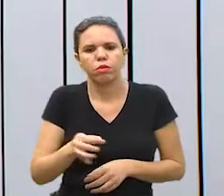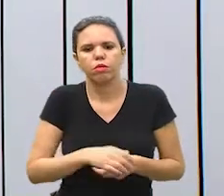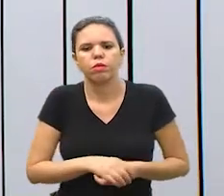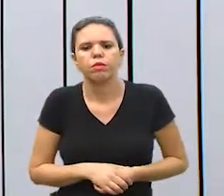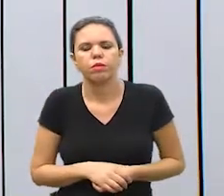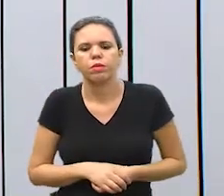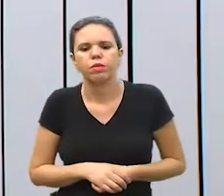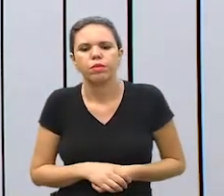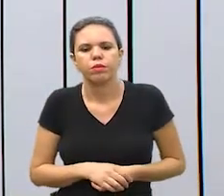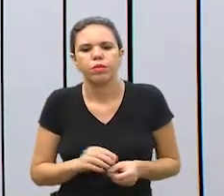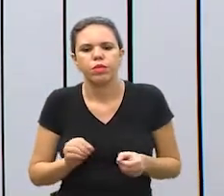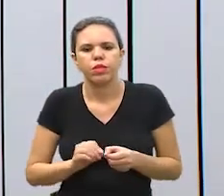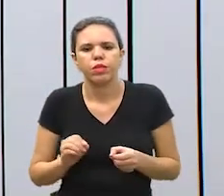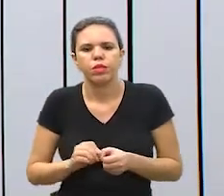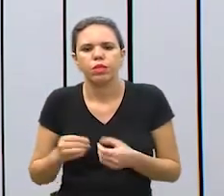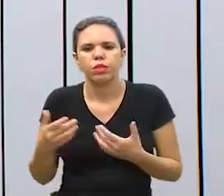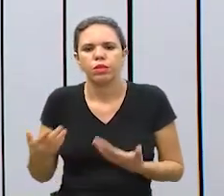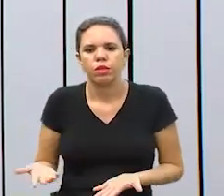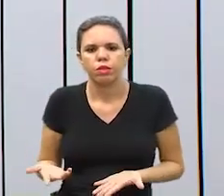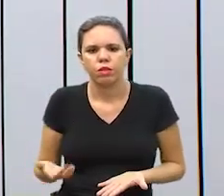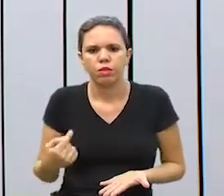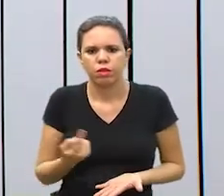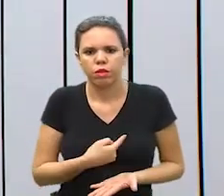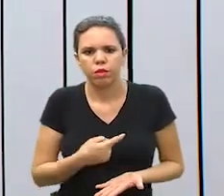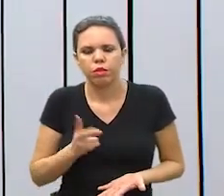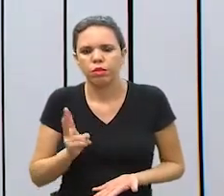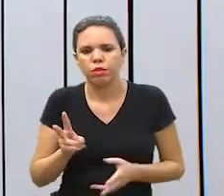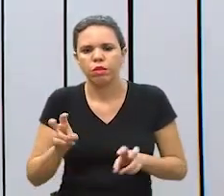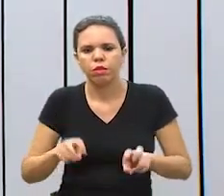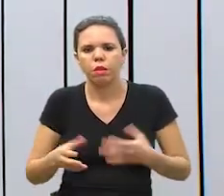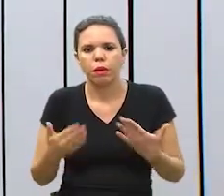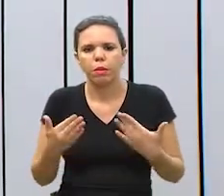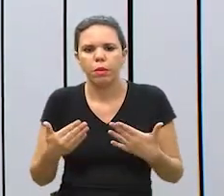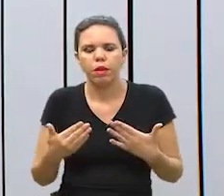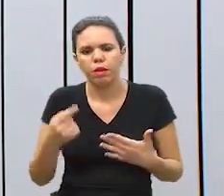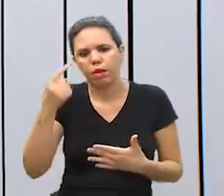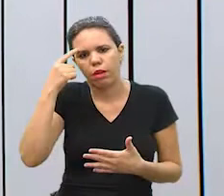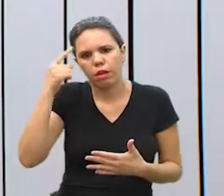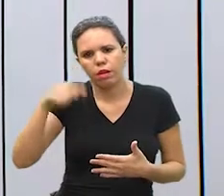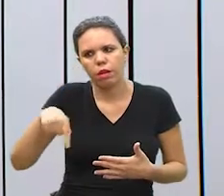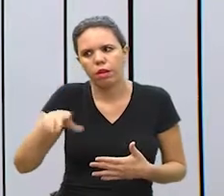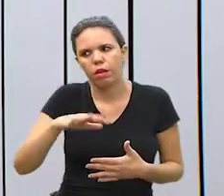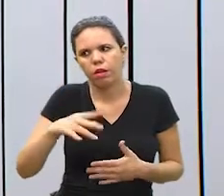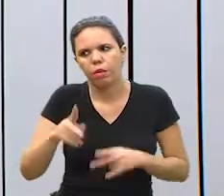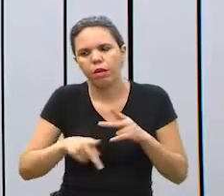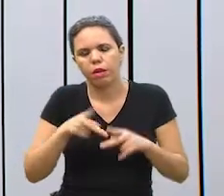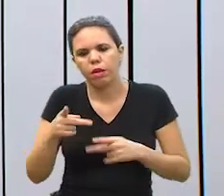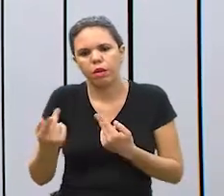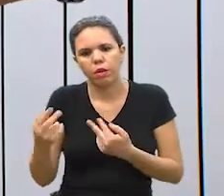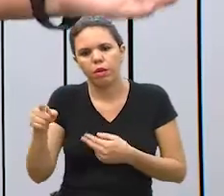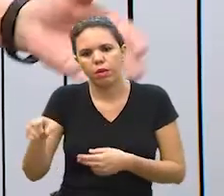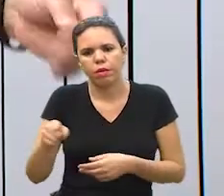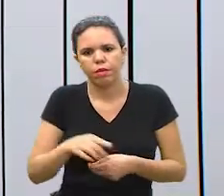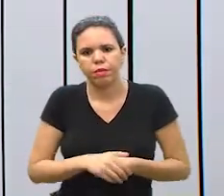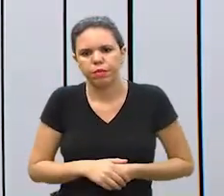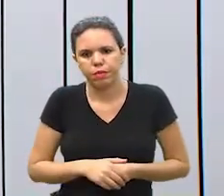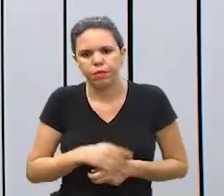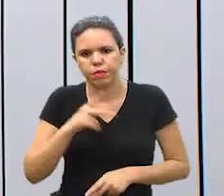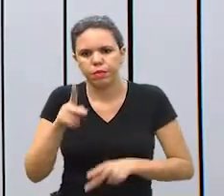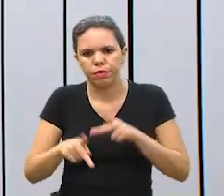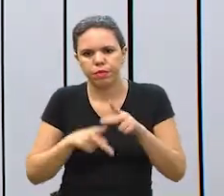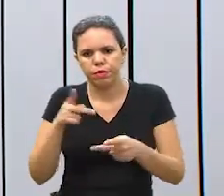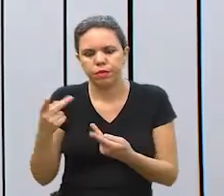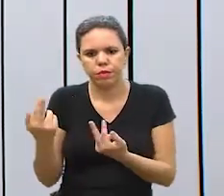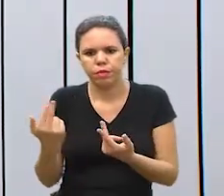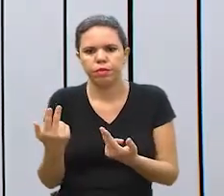certeza, tentar fazer com que a gente sente e pegue essas ideias de pessoas como a senhora, de pessoas